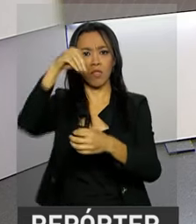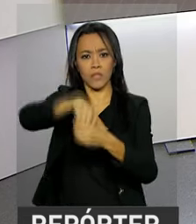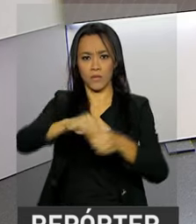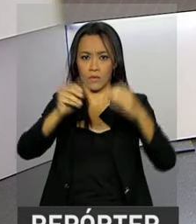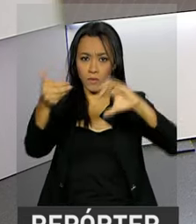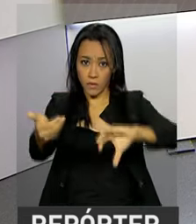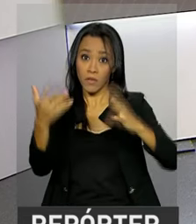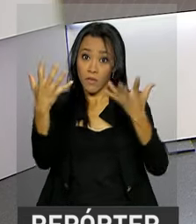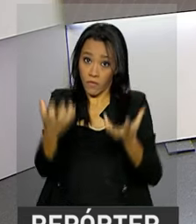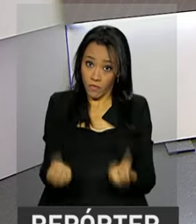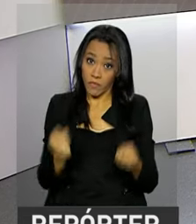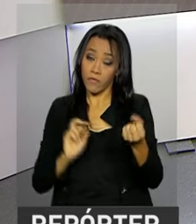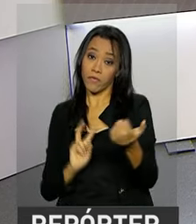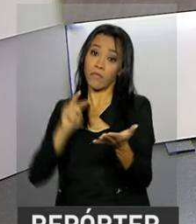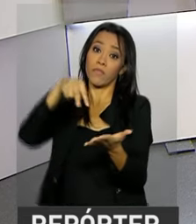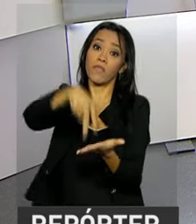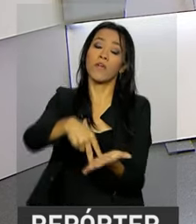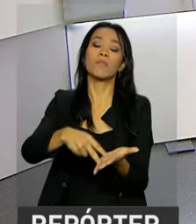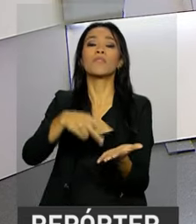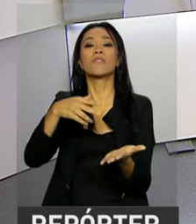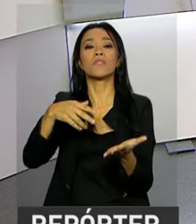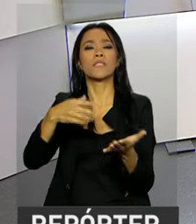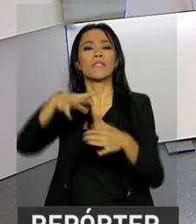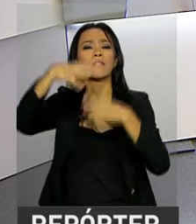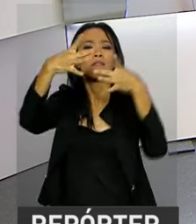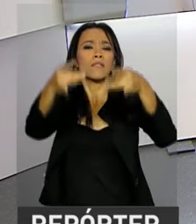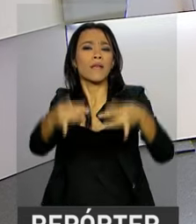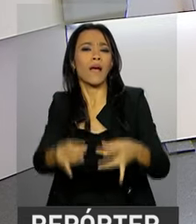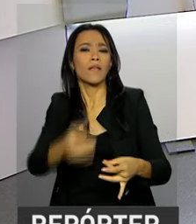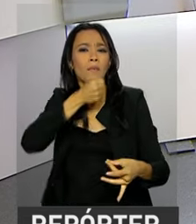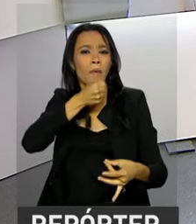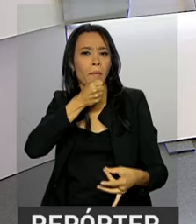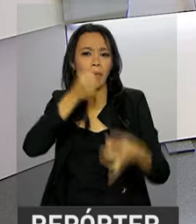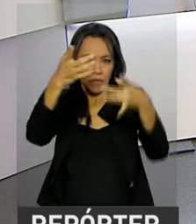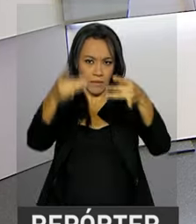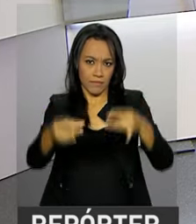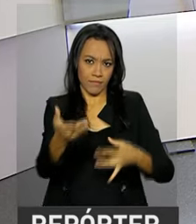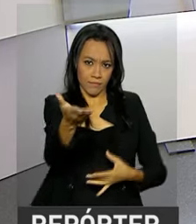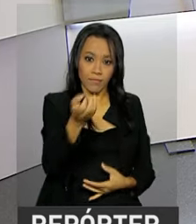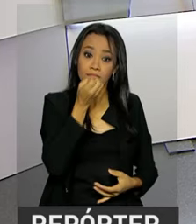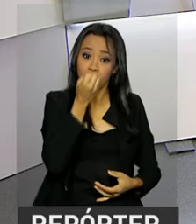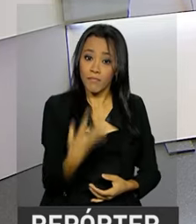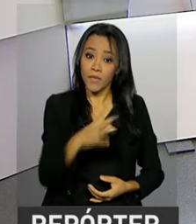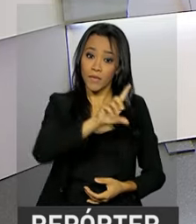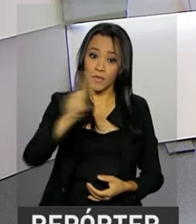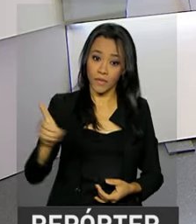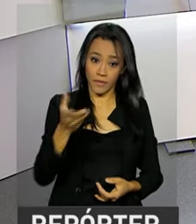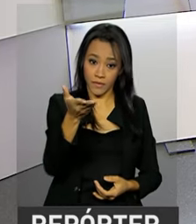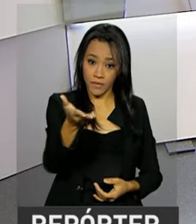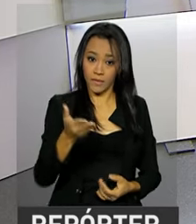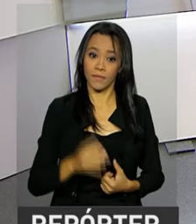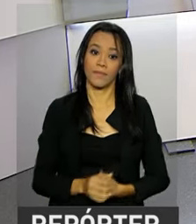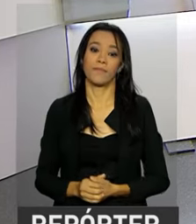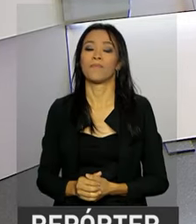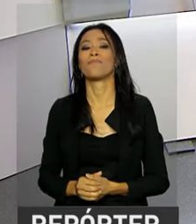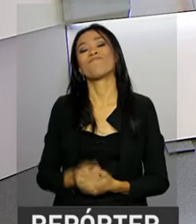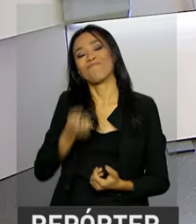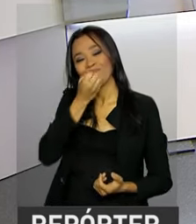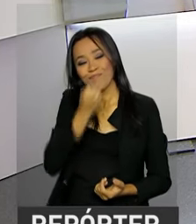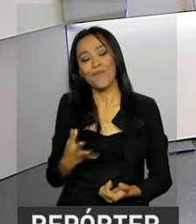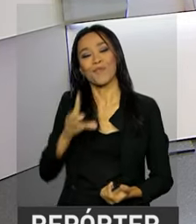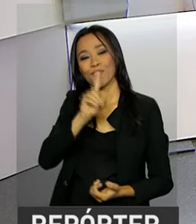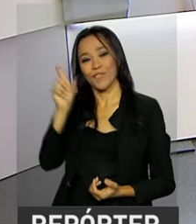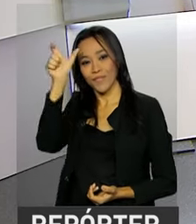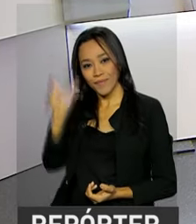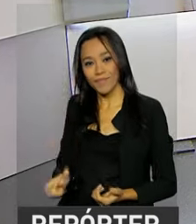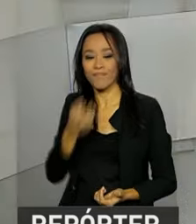vamos falar ao vivo com a repórter Gabriela Noronha que traz os detalhes pra gente Gabriela Bom dia para você Bom dia Renata Um